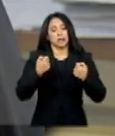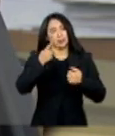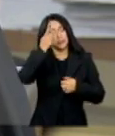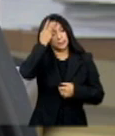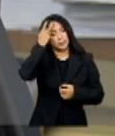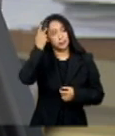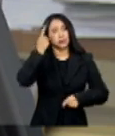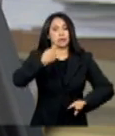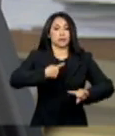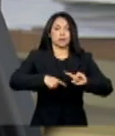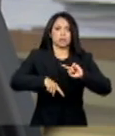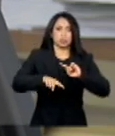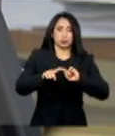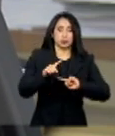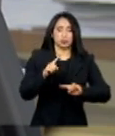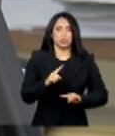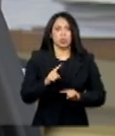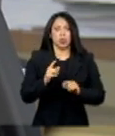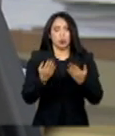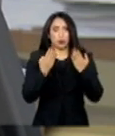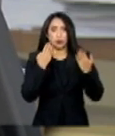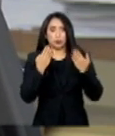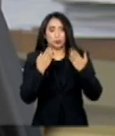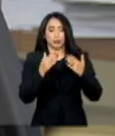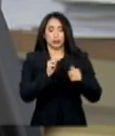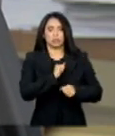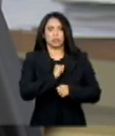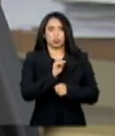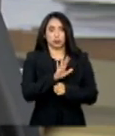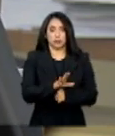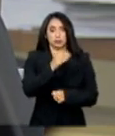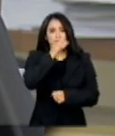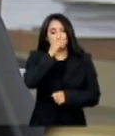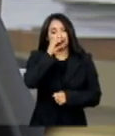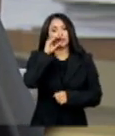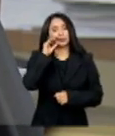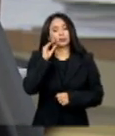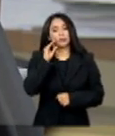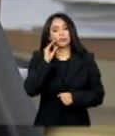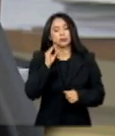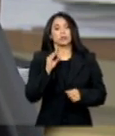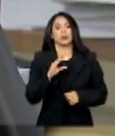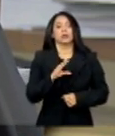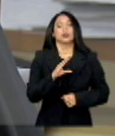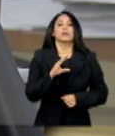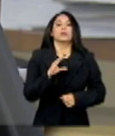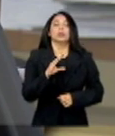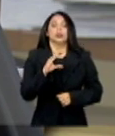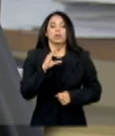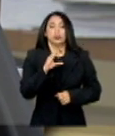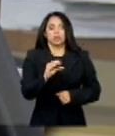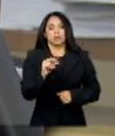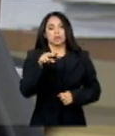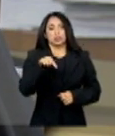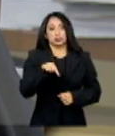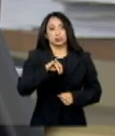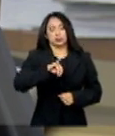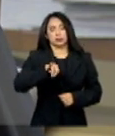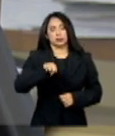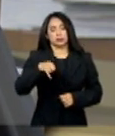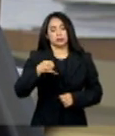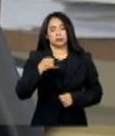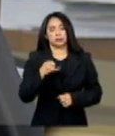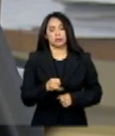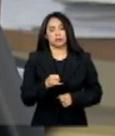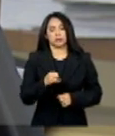quando comparados aos adolescentes e pessoas adultas o conselho nacional de justiça durante a presidência do ministro ricardo